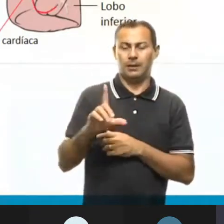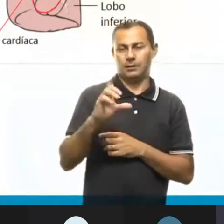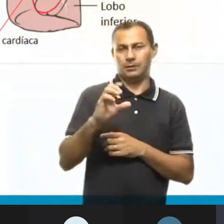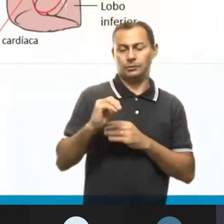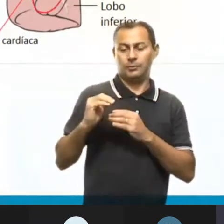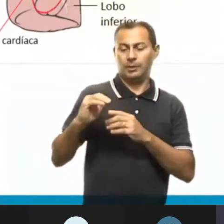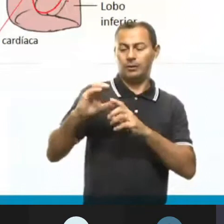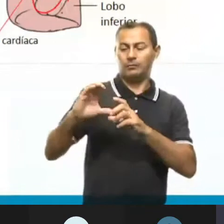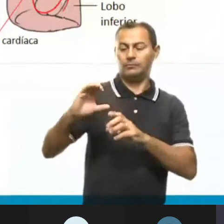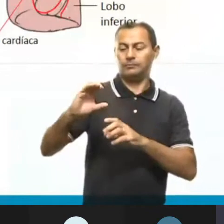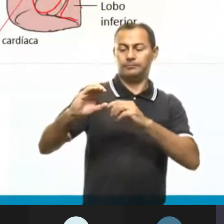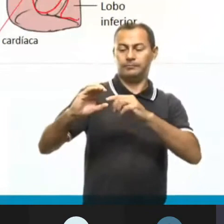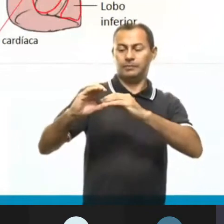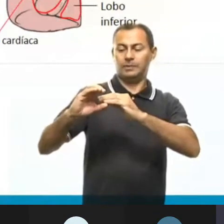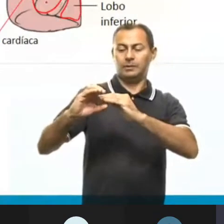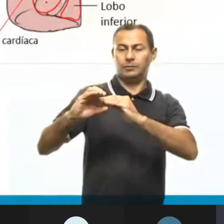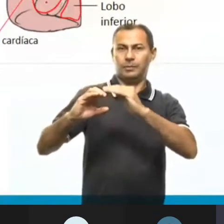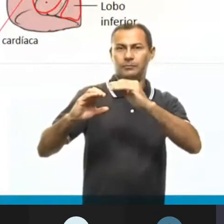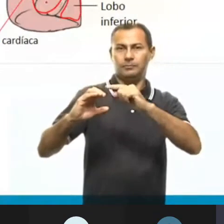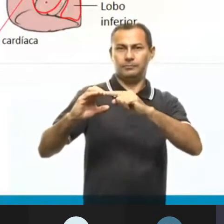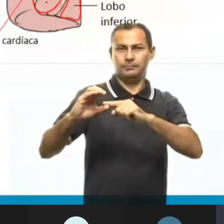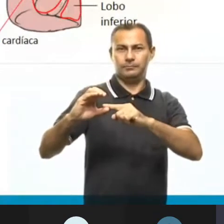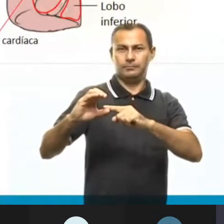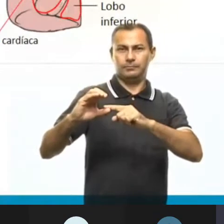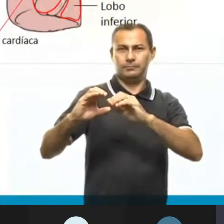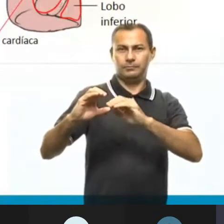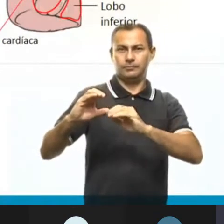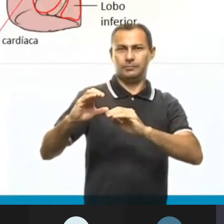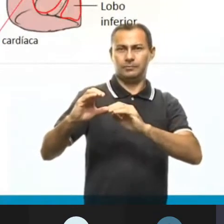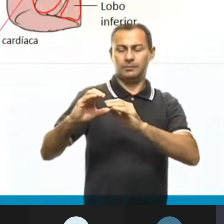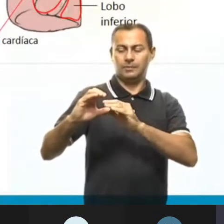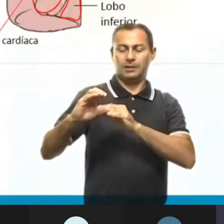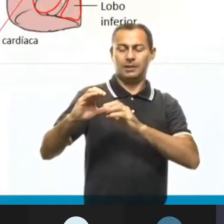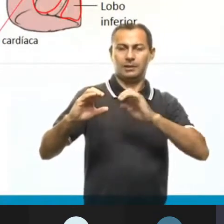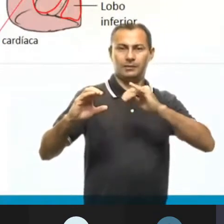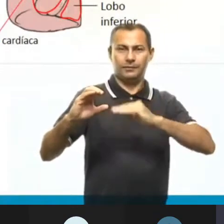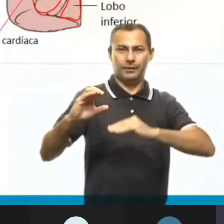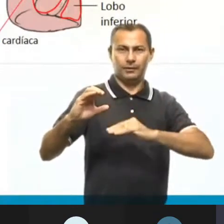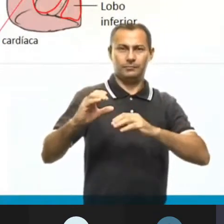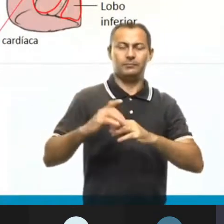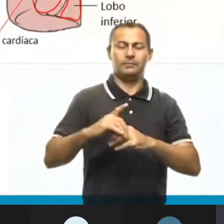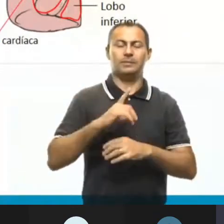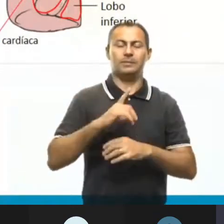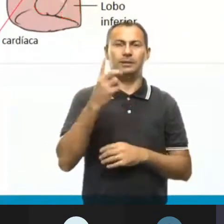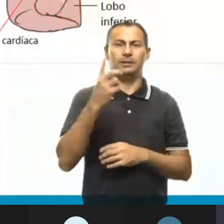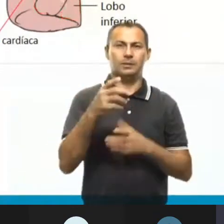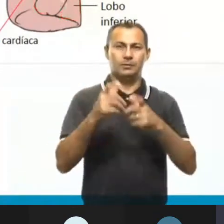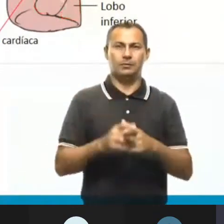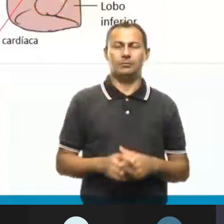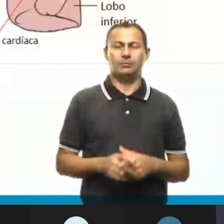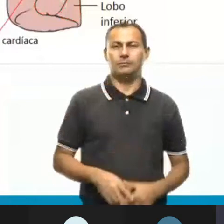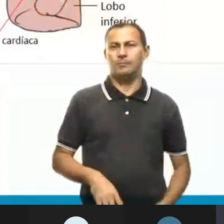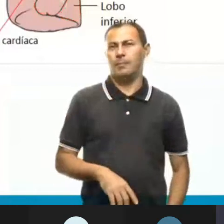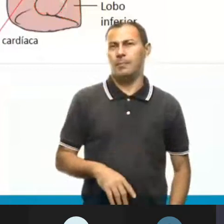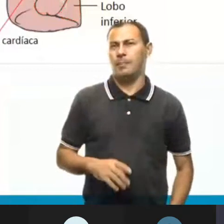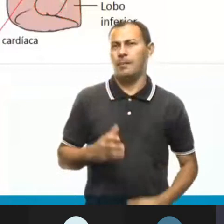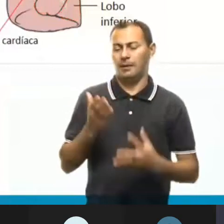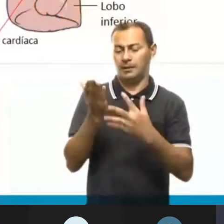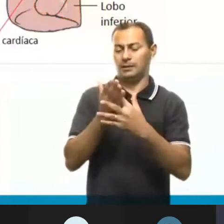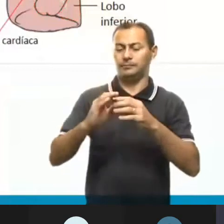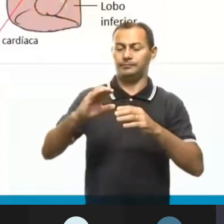meu lobo superior e esse aqui é o meu lobo inferior. Então ele só tem 2 lobos aí.